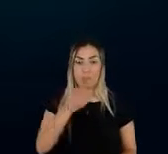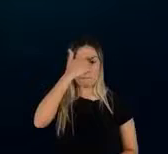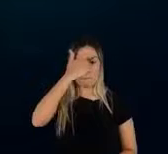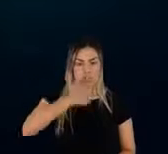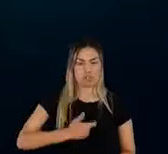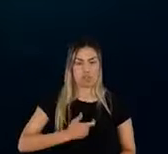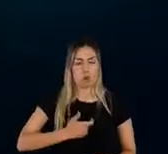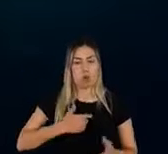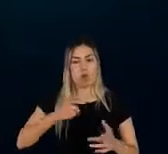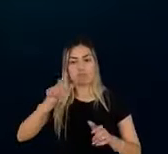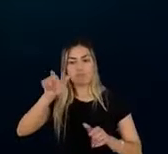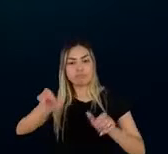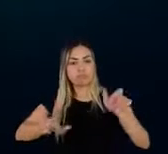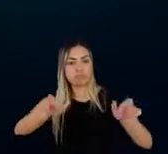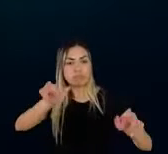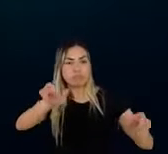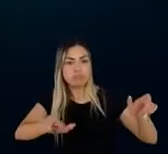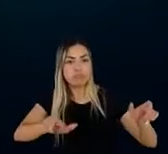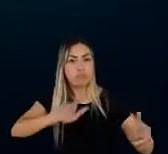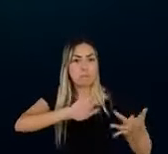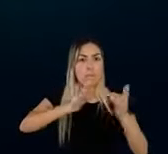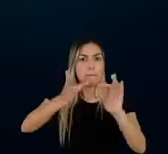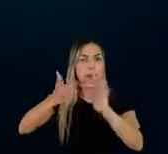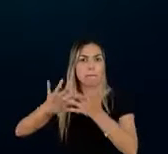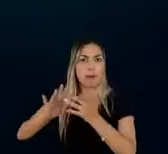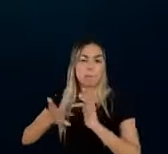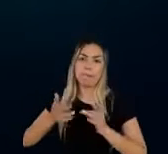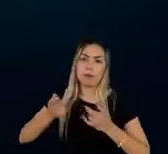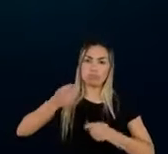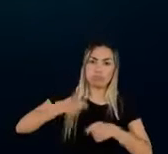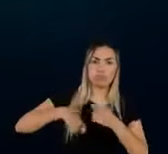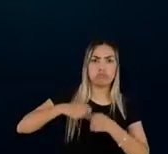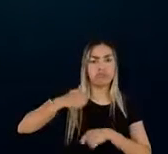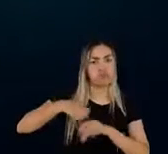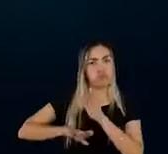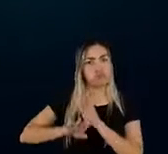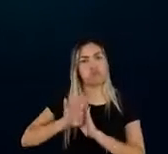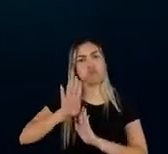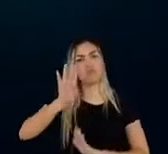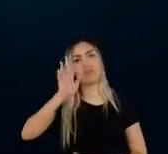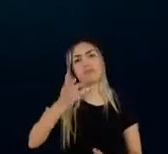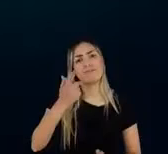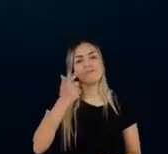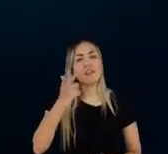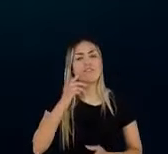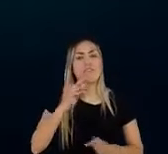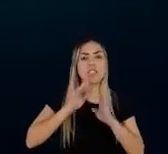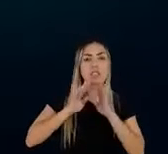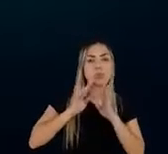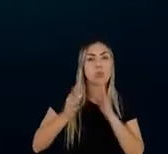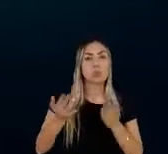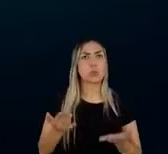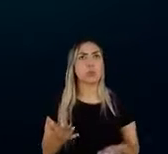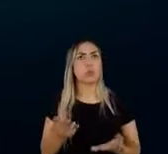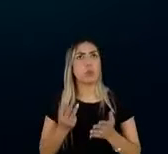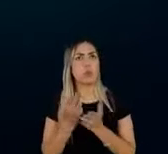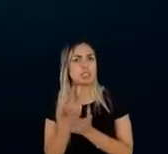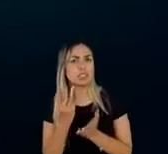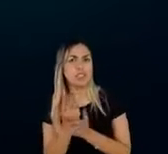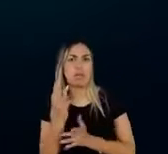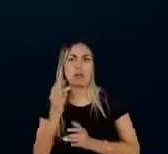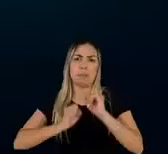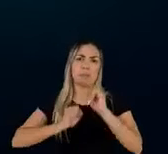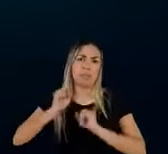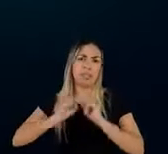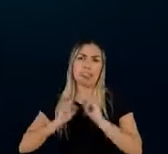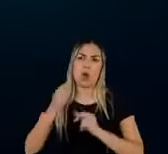isso gera um Valor Econômico imenso né Basta ver o que que Facebook o Whatsapp e tantas outras empresas